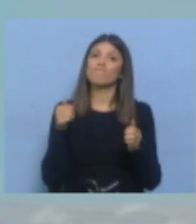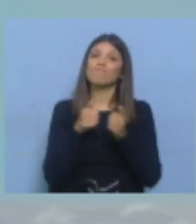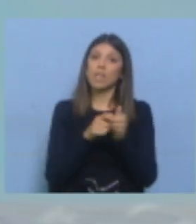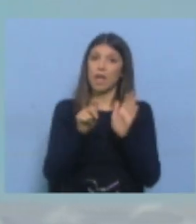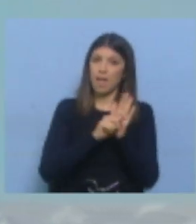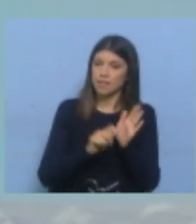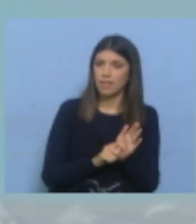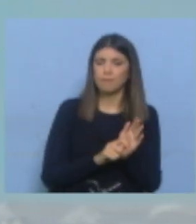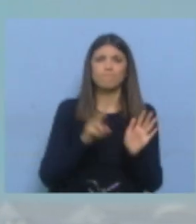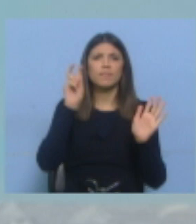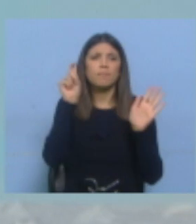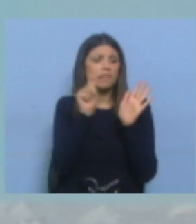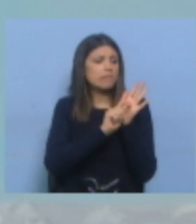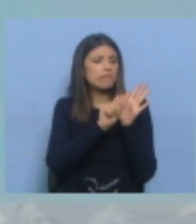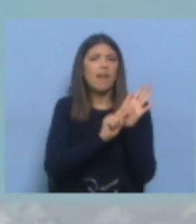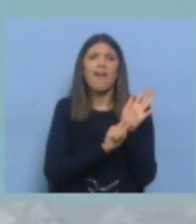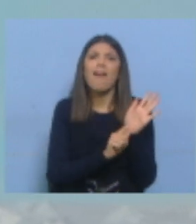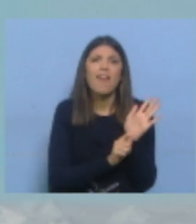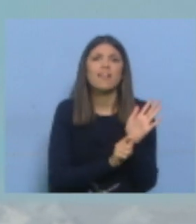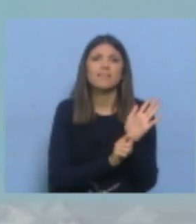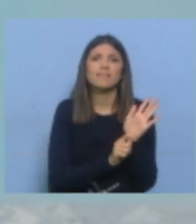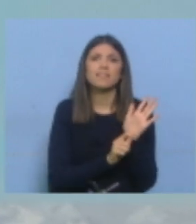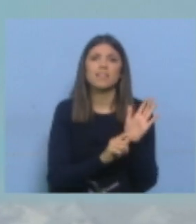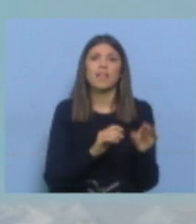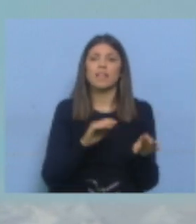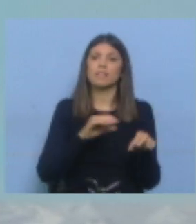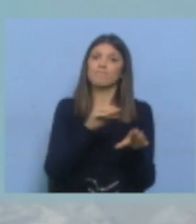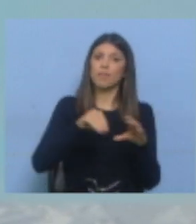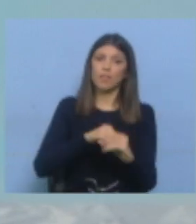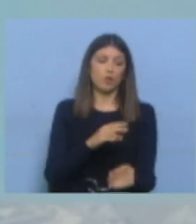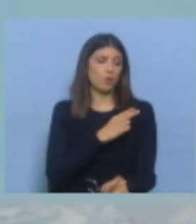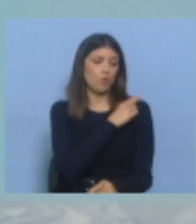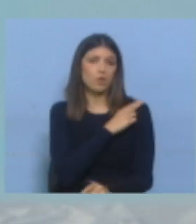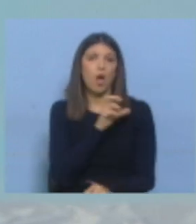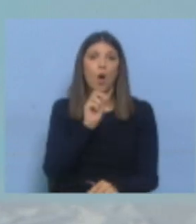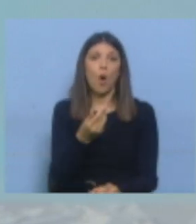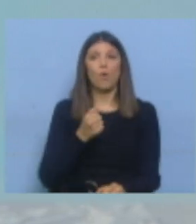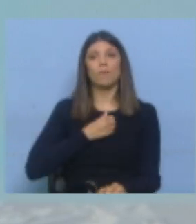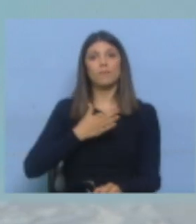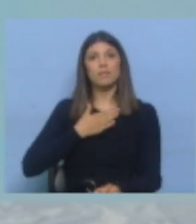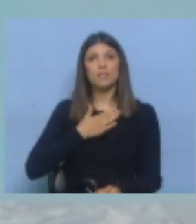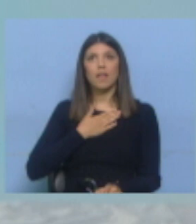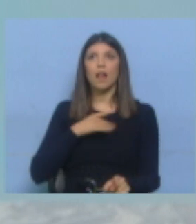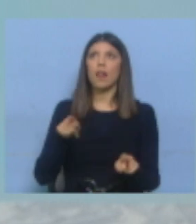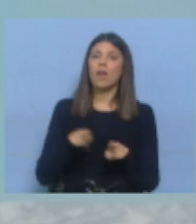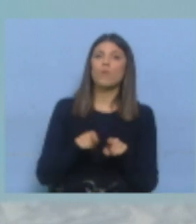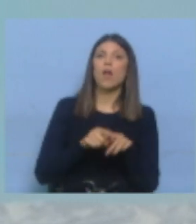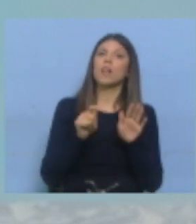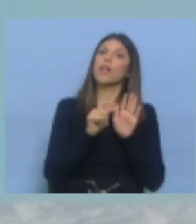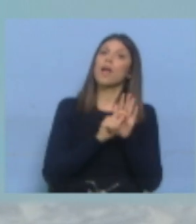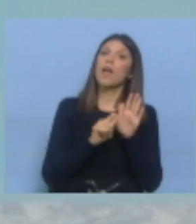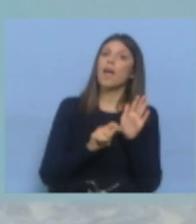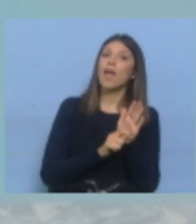para ela e no meio universitário, empresarial, não se tende a remeter esta questão para o